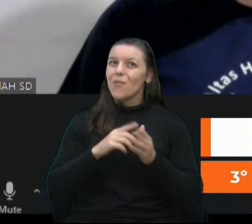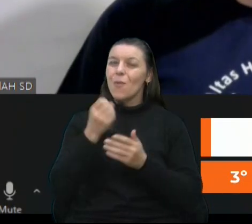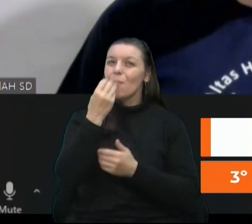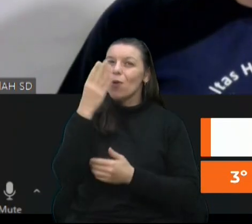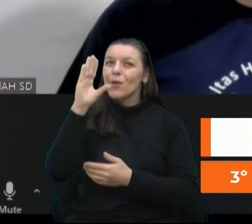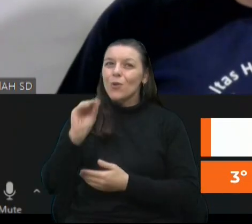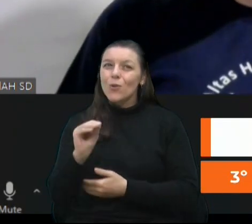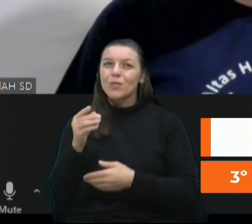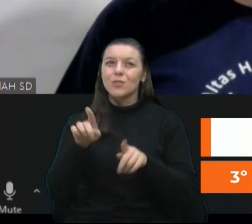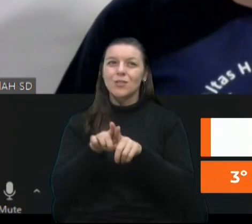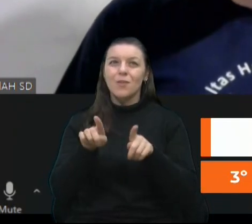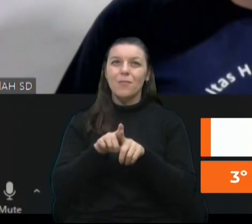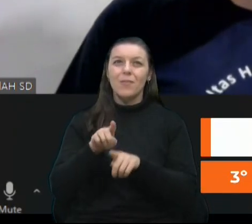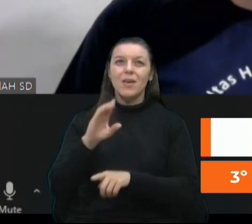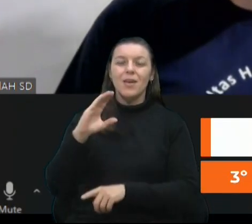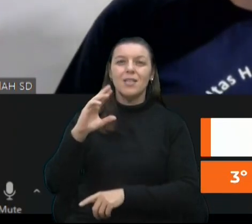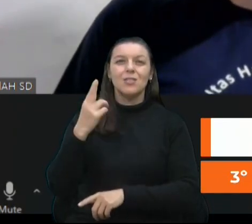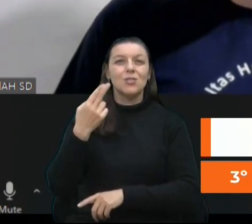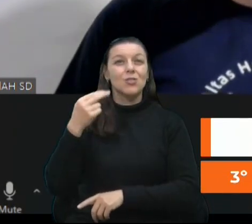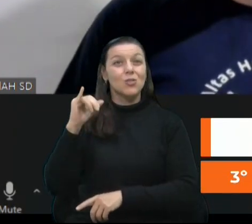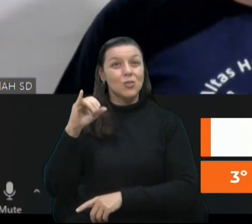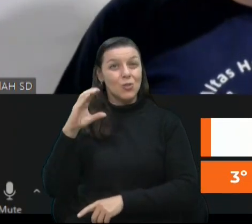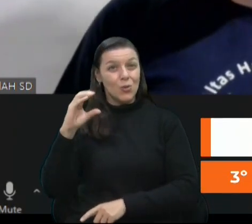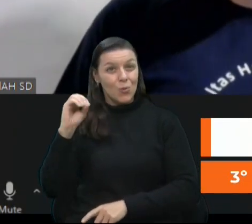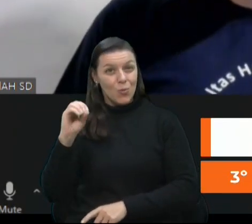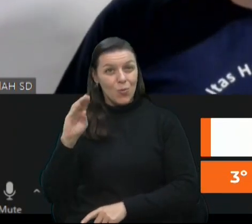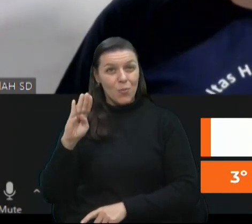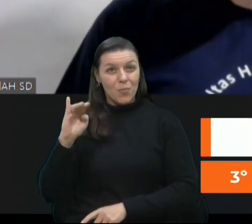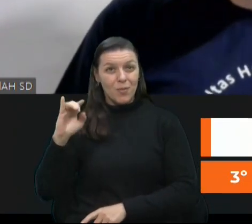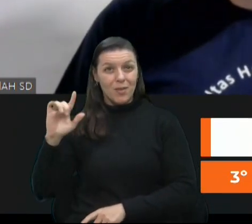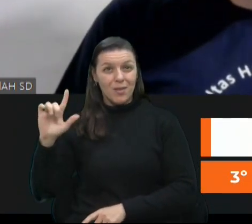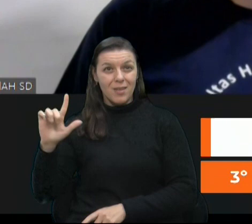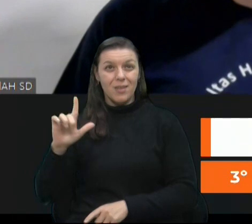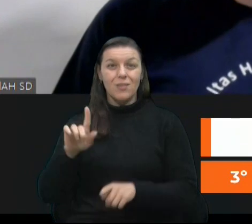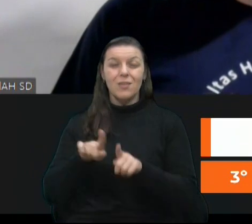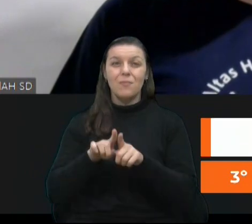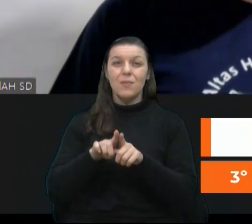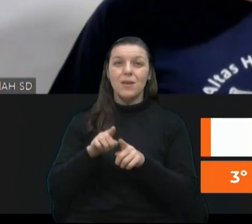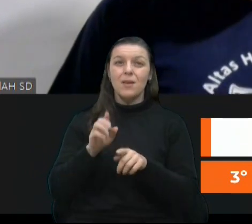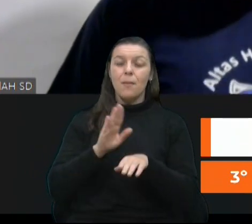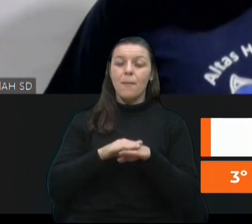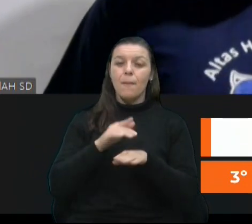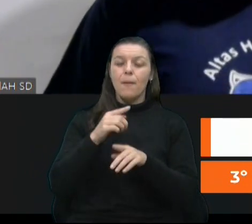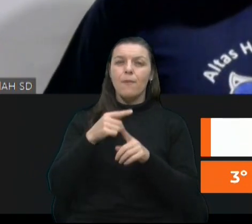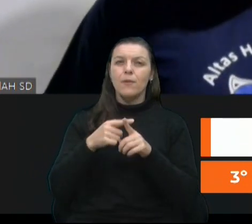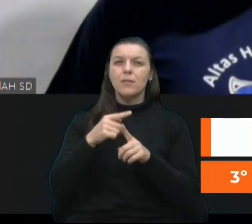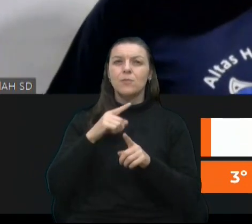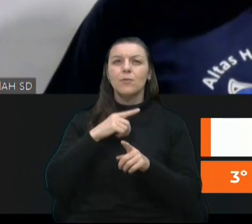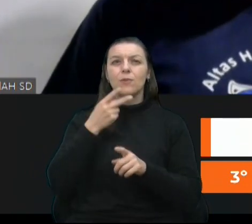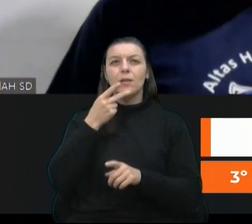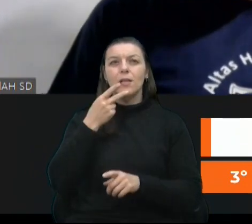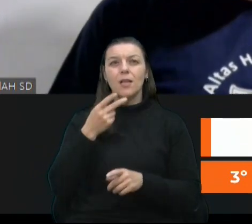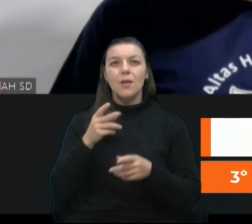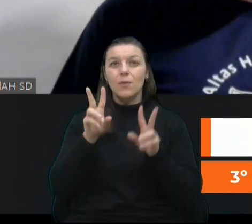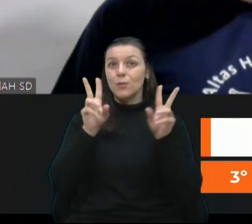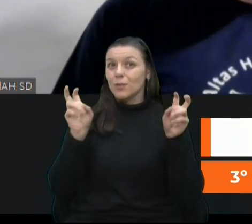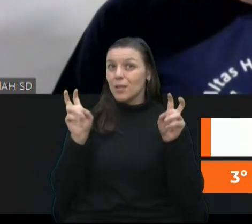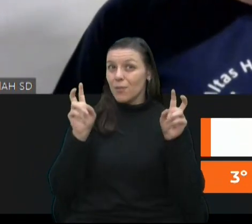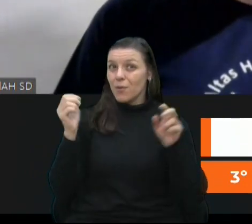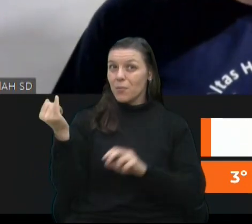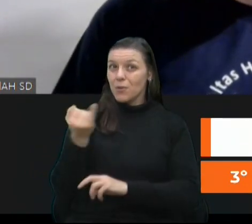boa noite, Chico Bill, seja muito bem-vindo mais uma vez para falar conosco, e hoje com um tema, mais uma